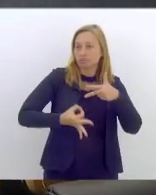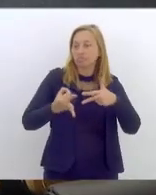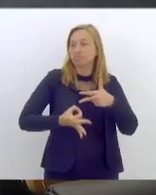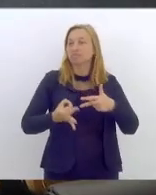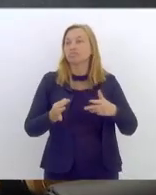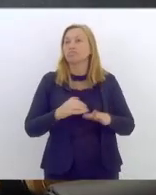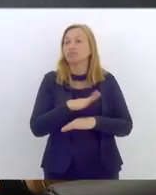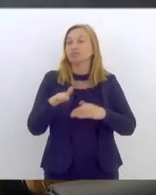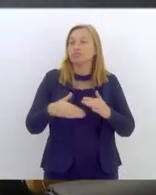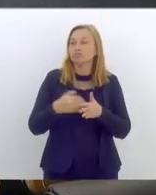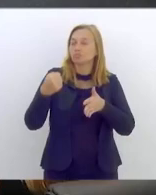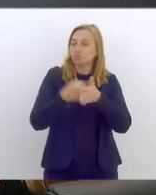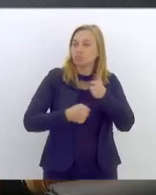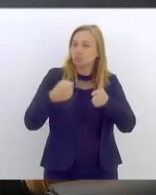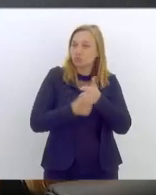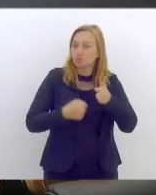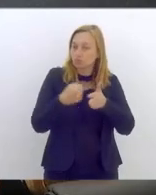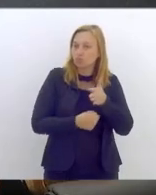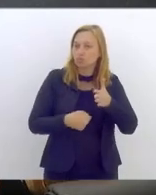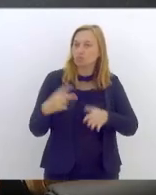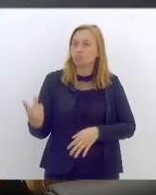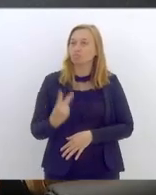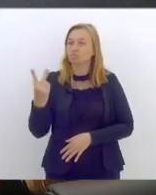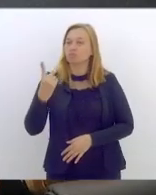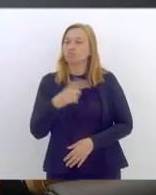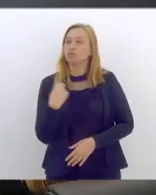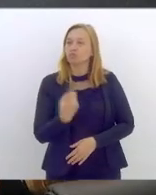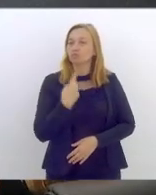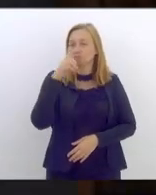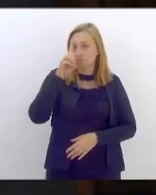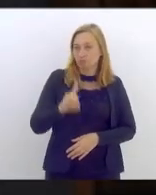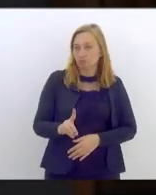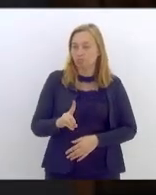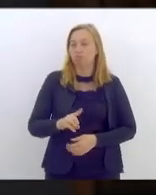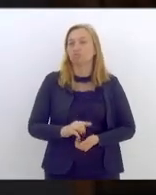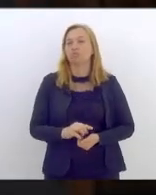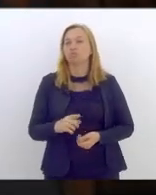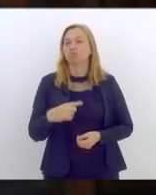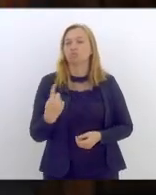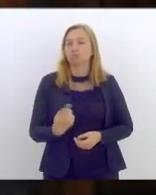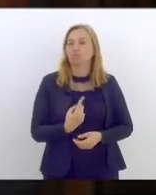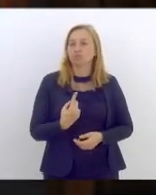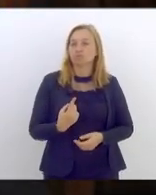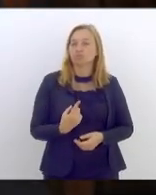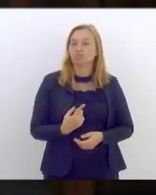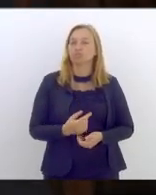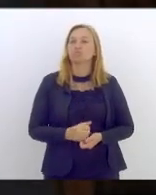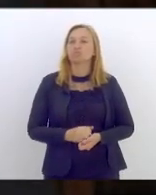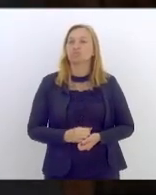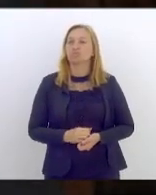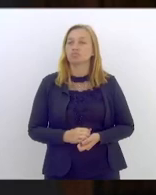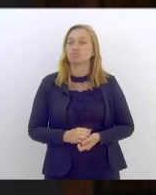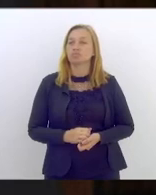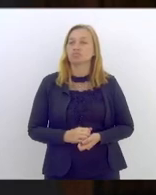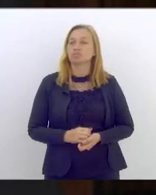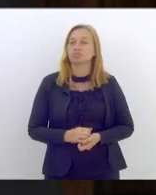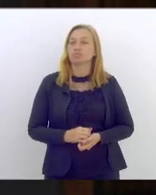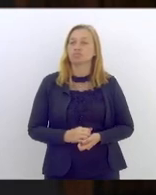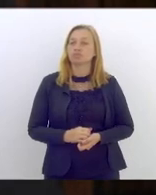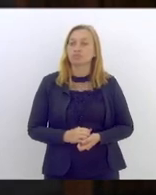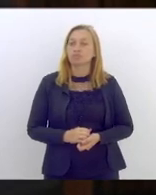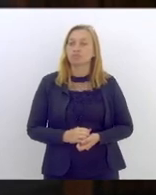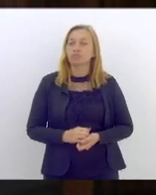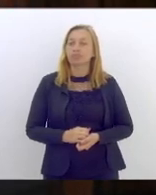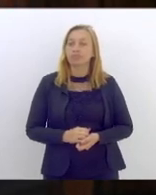toda essa luta para a preservação dos nossos direitos das nossas prerrogativas e também as nossas